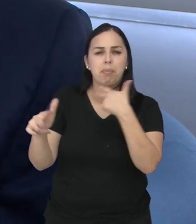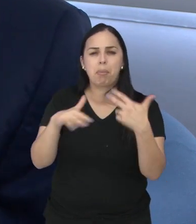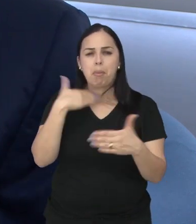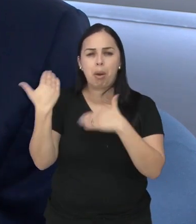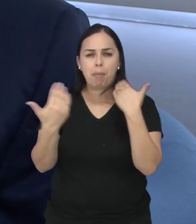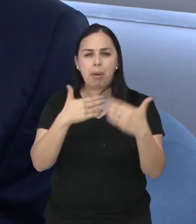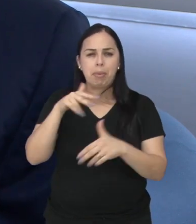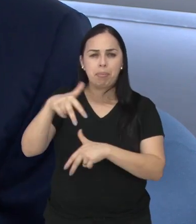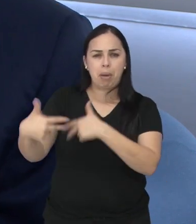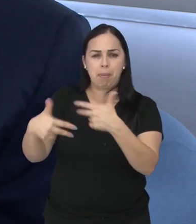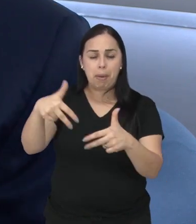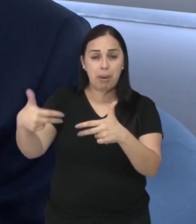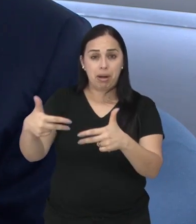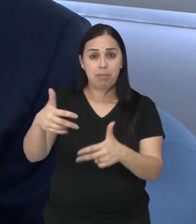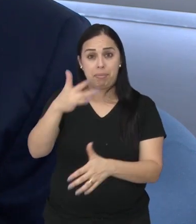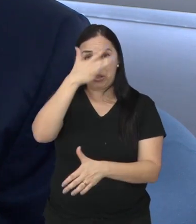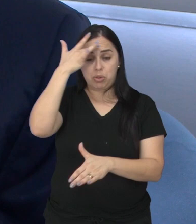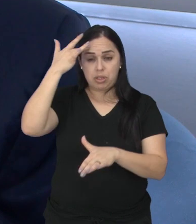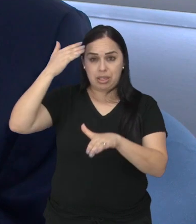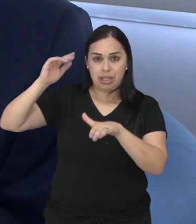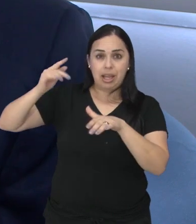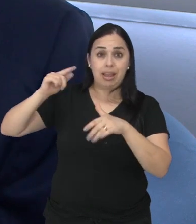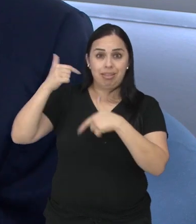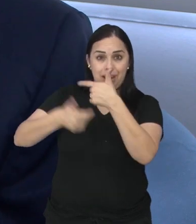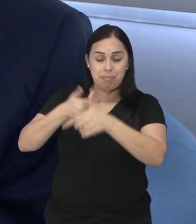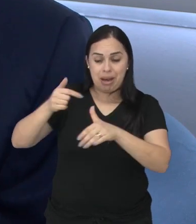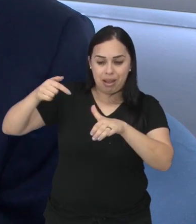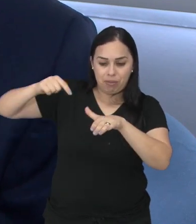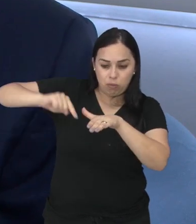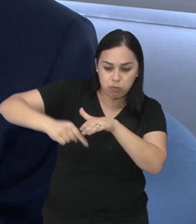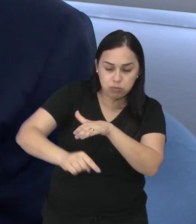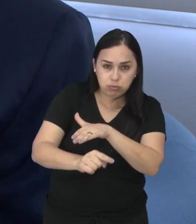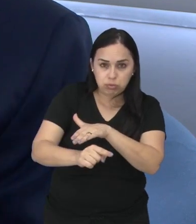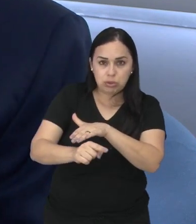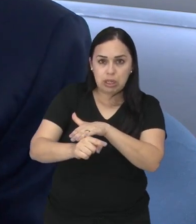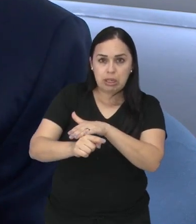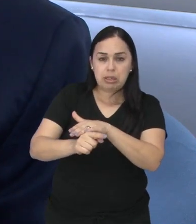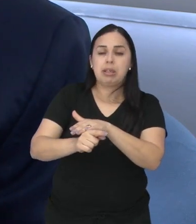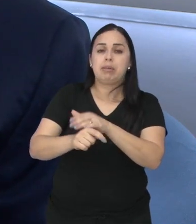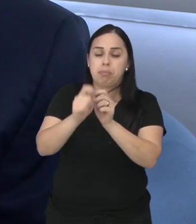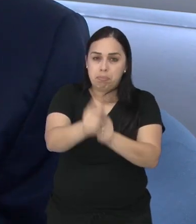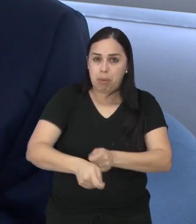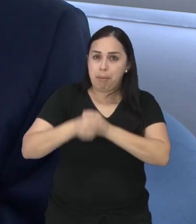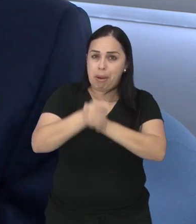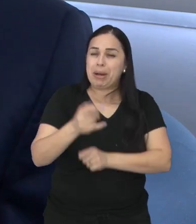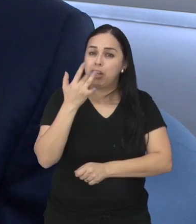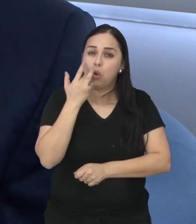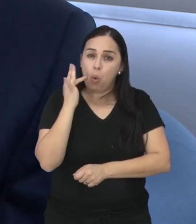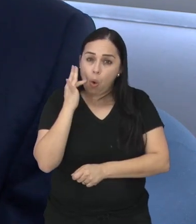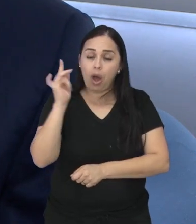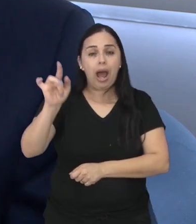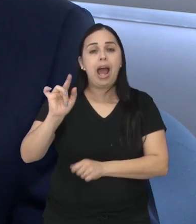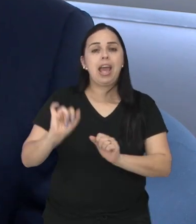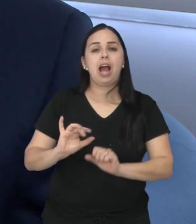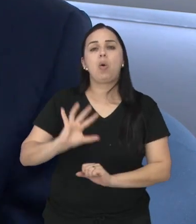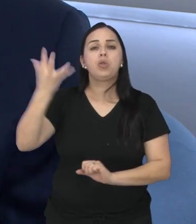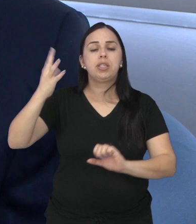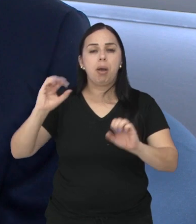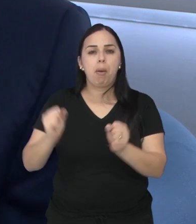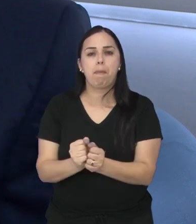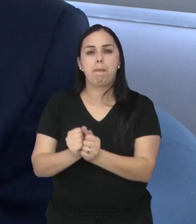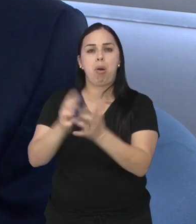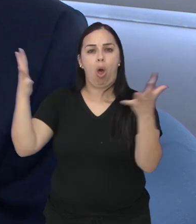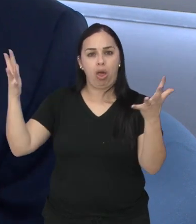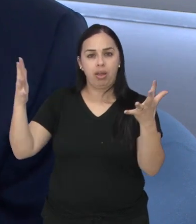eram pessoas que trabalharam em uma mina e mais de 70 morreram após uma explosão. Isso gerou uma